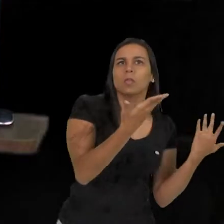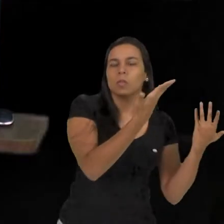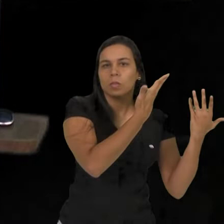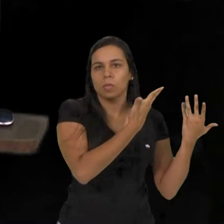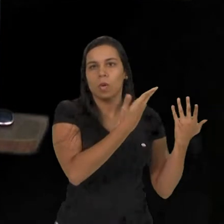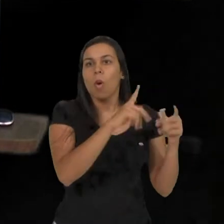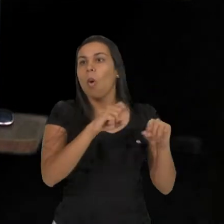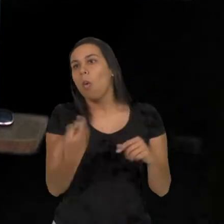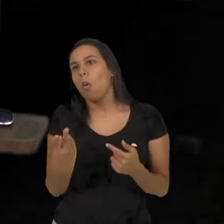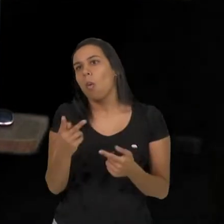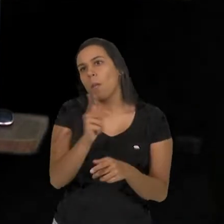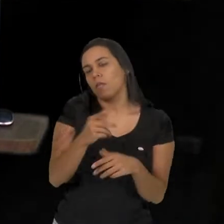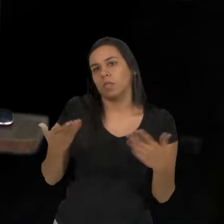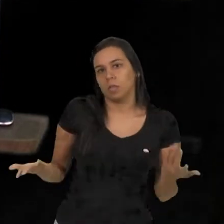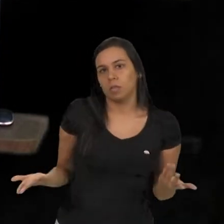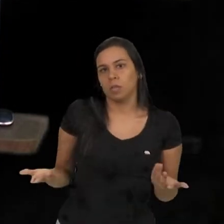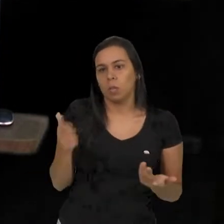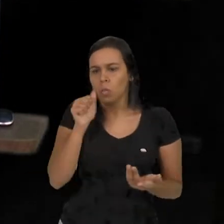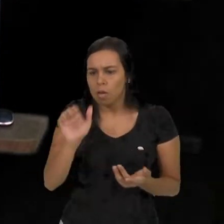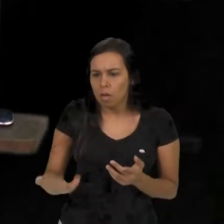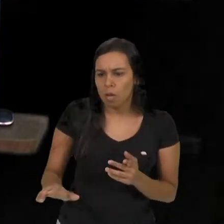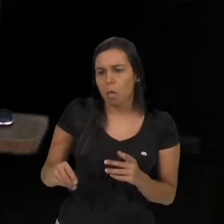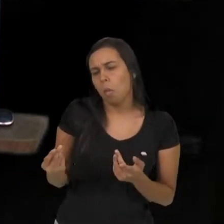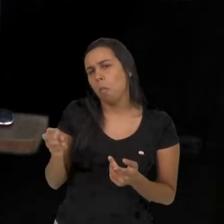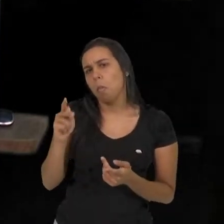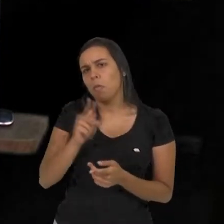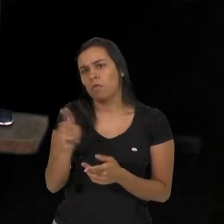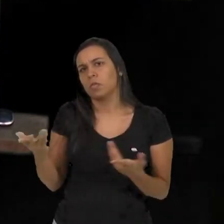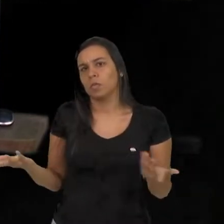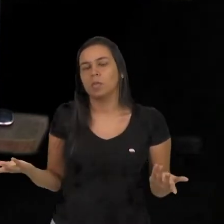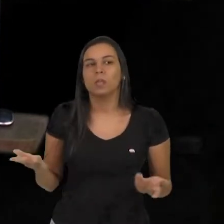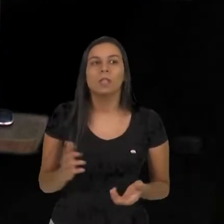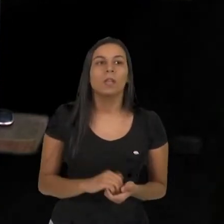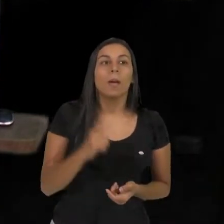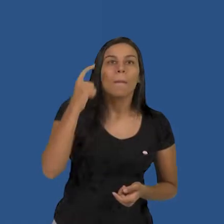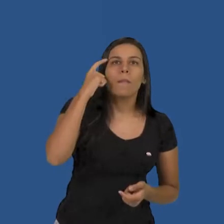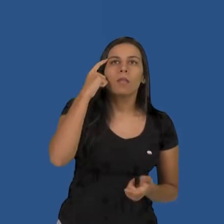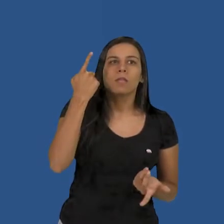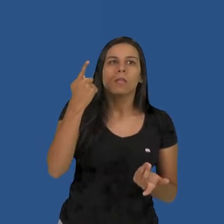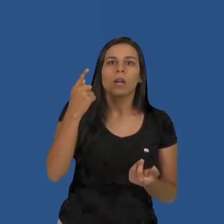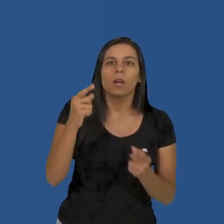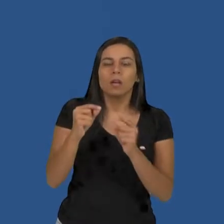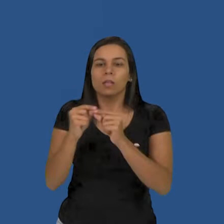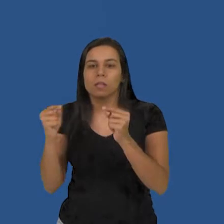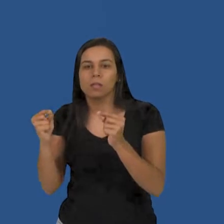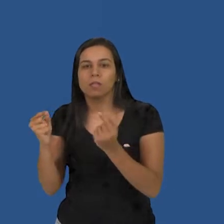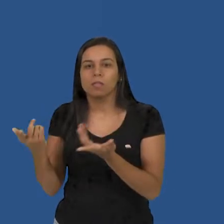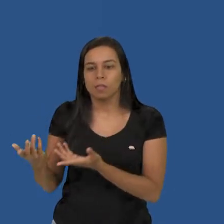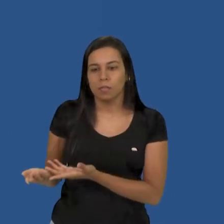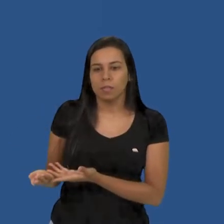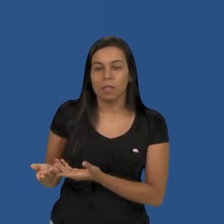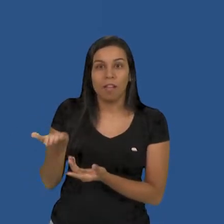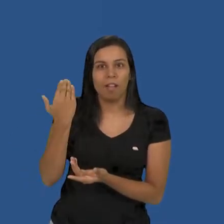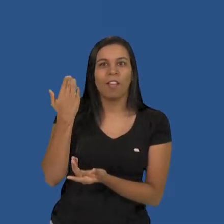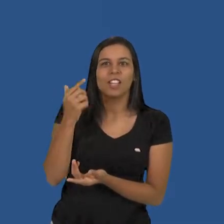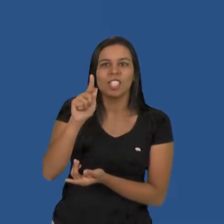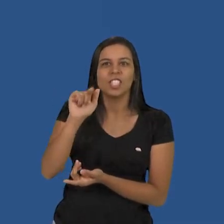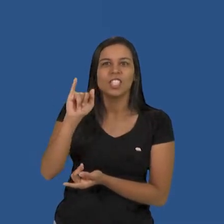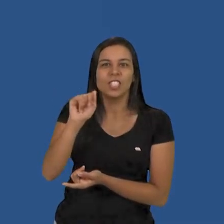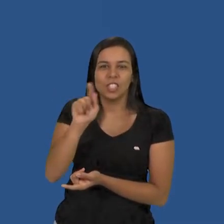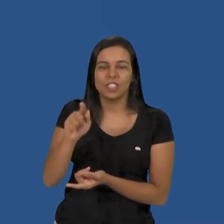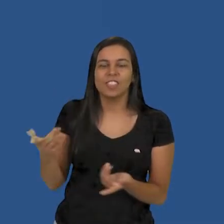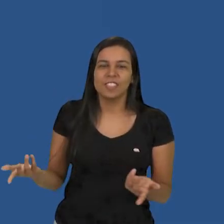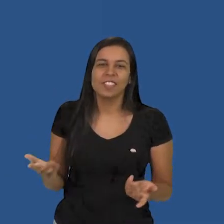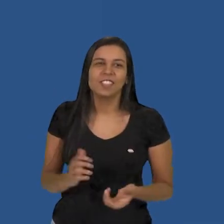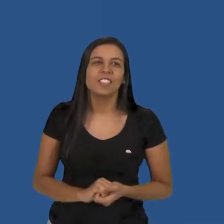professora? Dois aspectos que a gente pode pensar aqui. Esse giz aqui na mão da professora, no tempo de giz, né, que é o marker de hoje. E